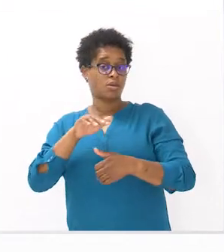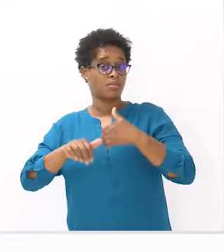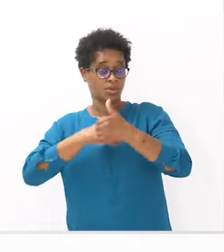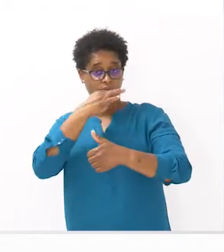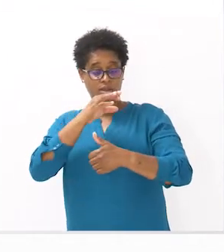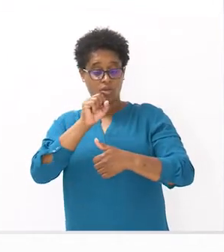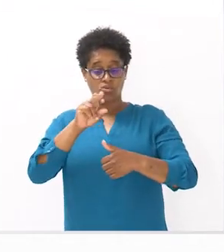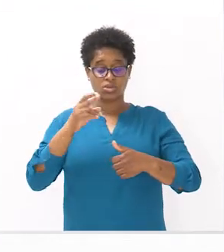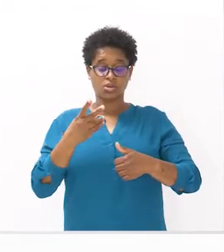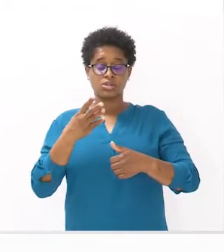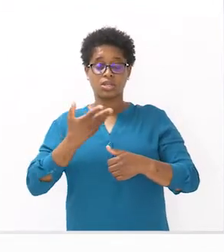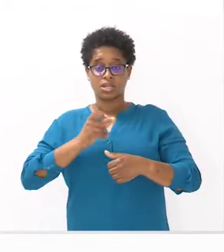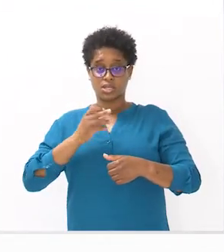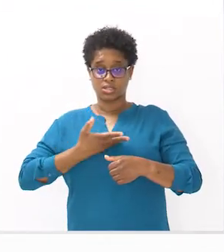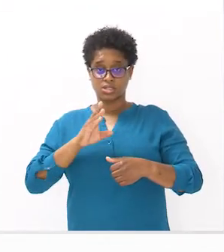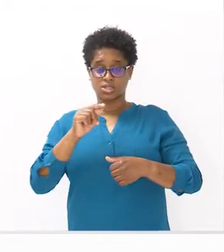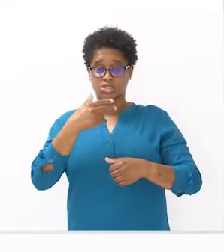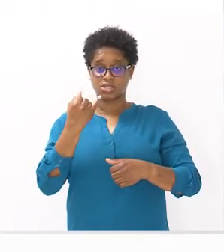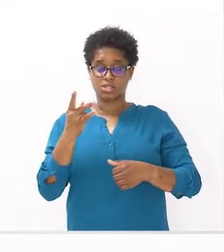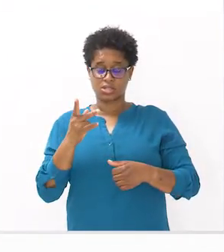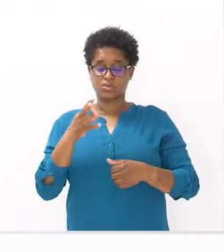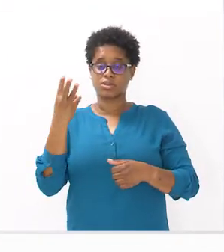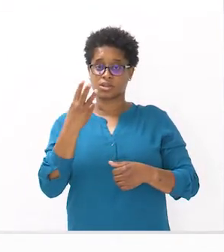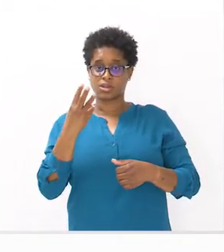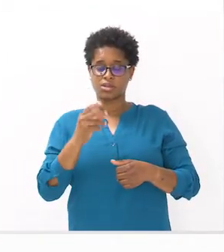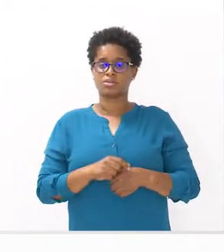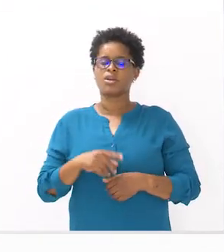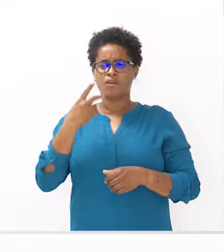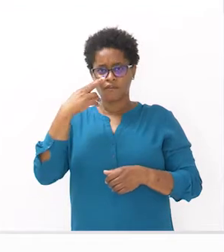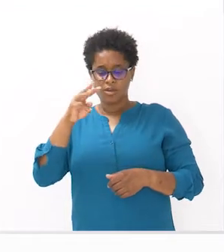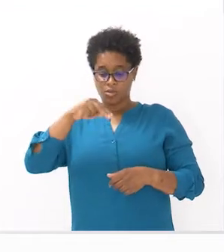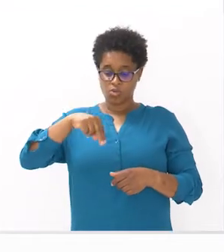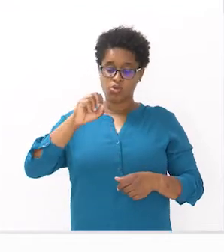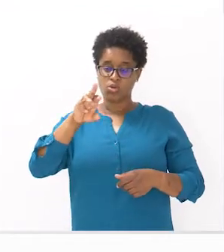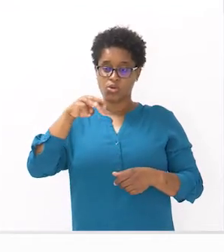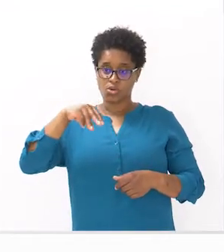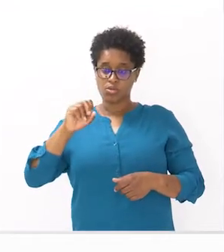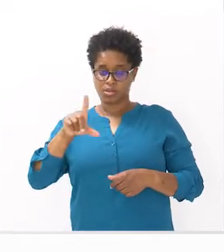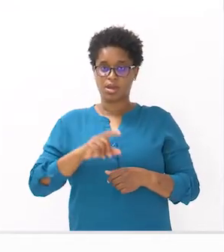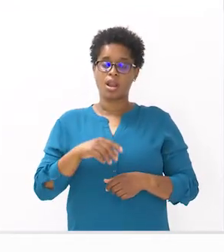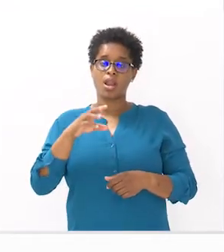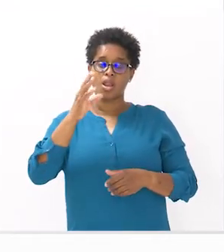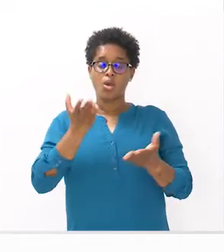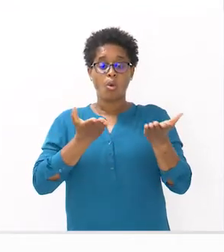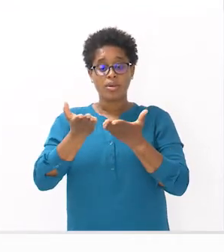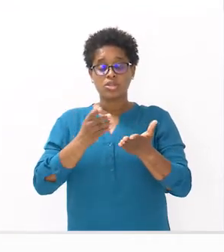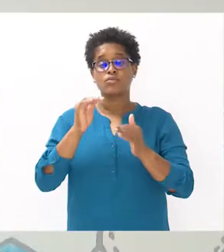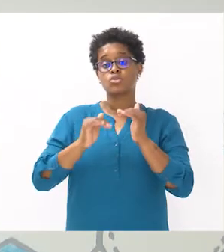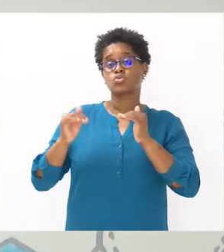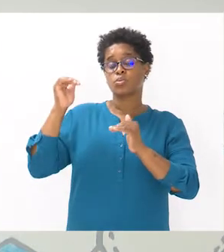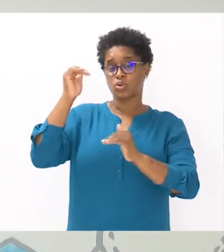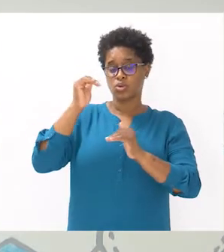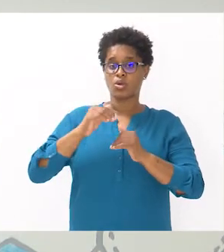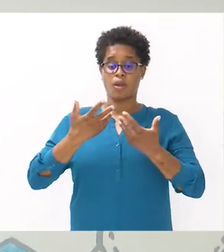adjetivos são três. Normal, já vimos normal, comparativo e superlativo.